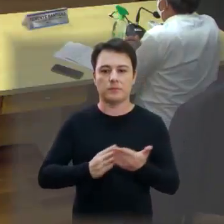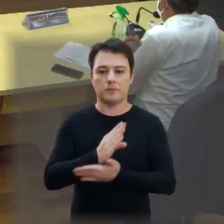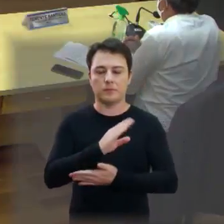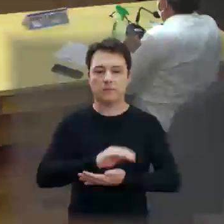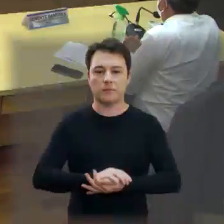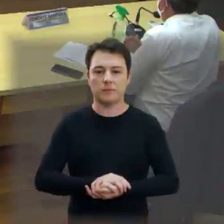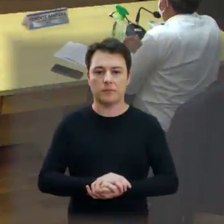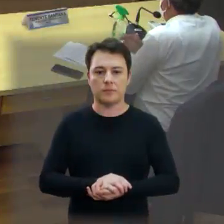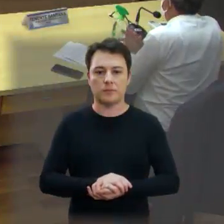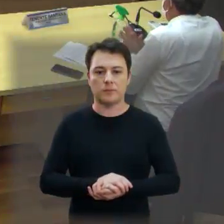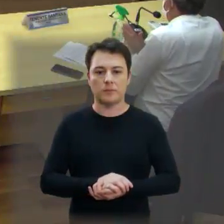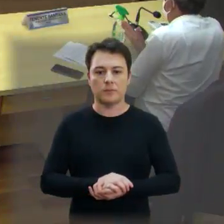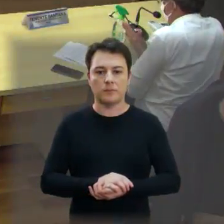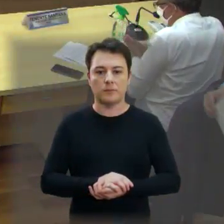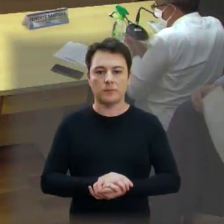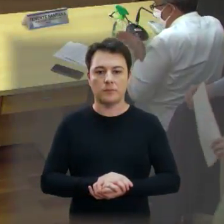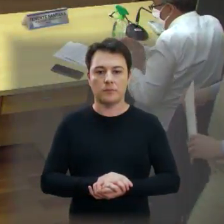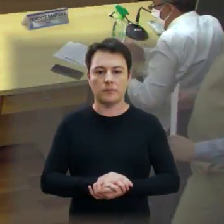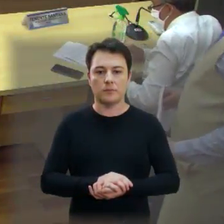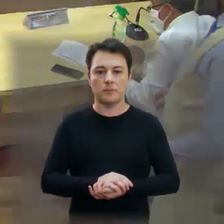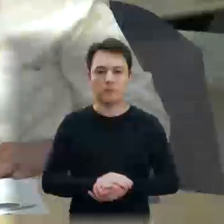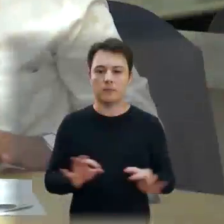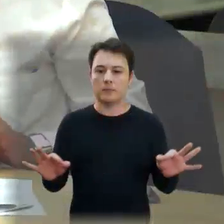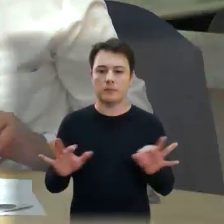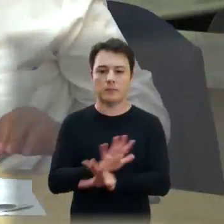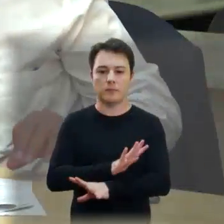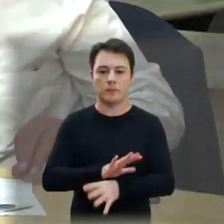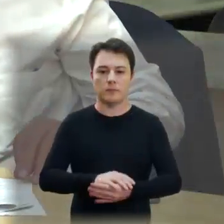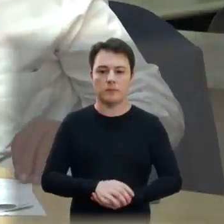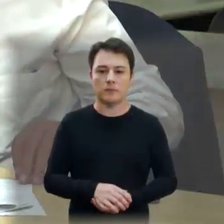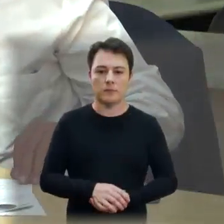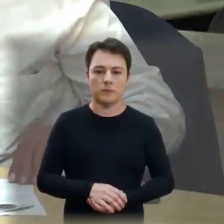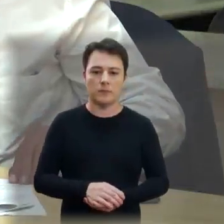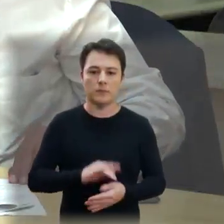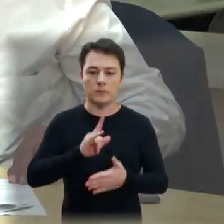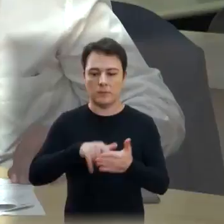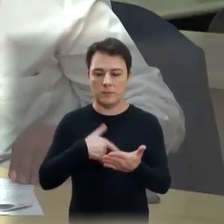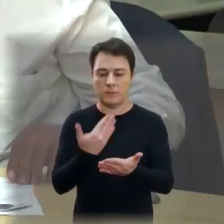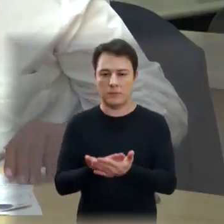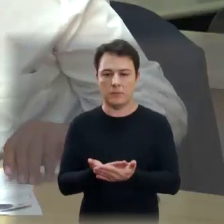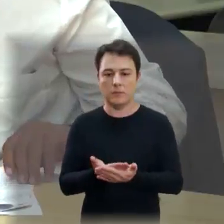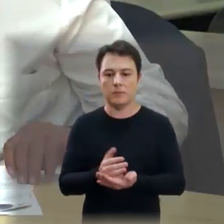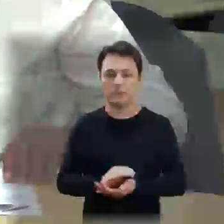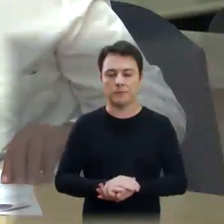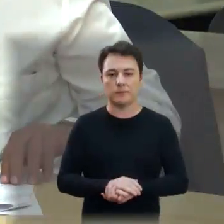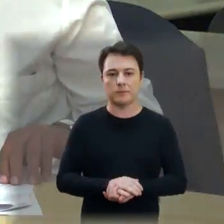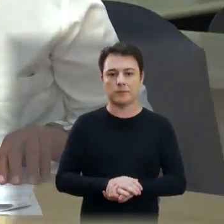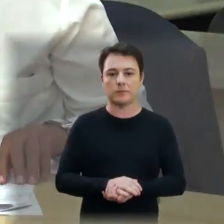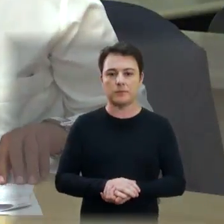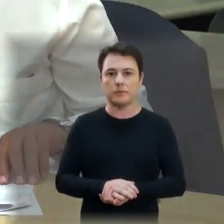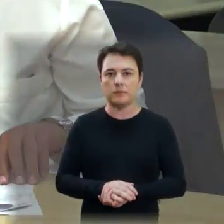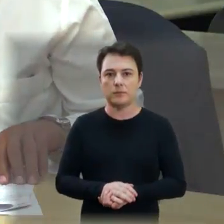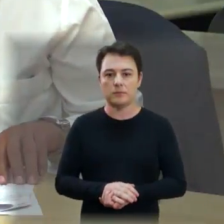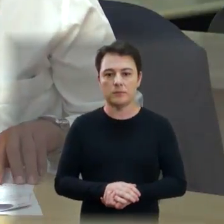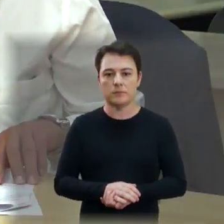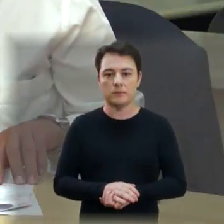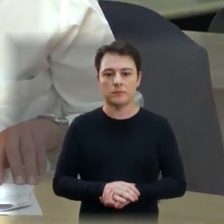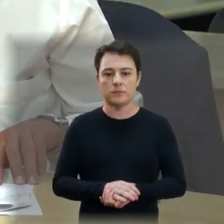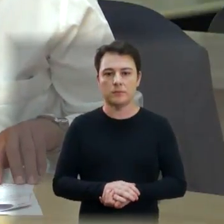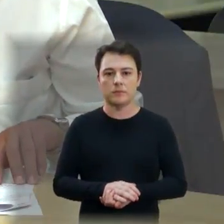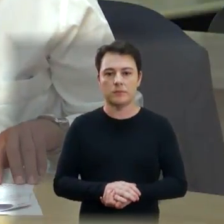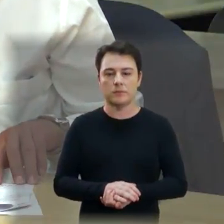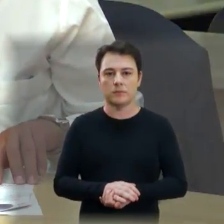Aprovado. Próximo requerimento. Encerrado, então, os requerimentos aí. Está encerrado aí